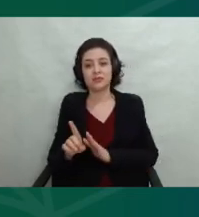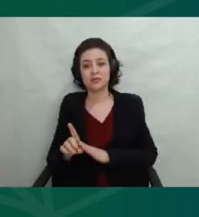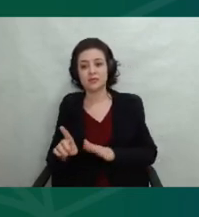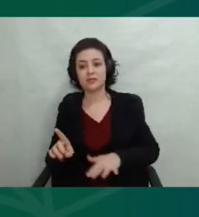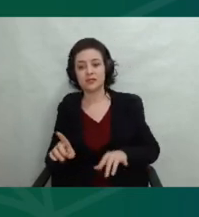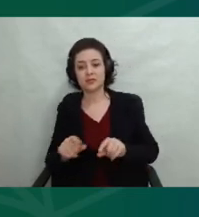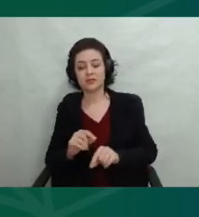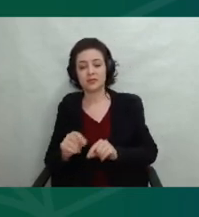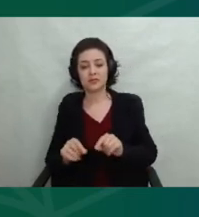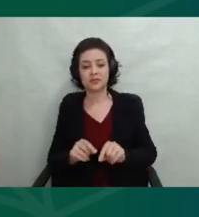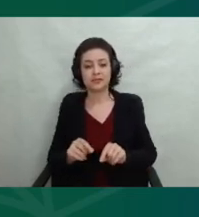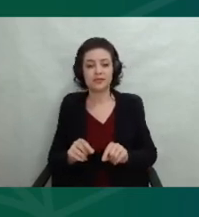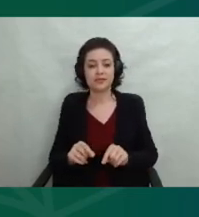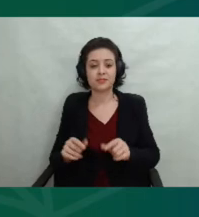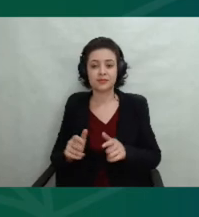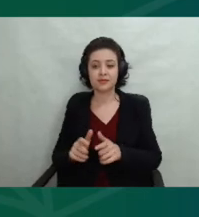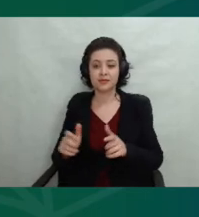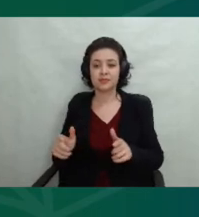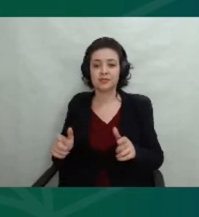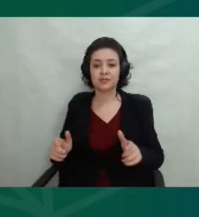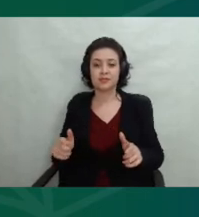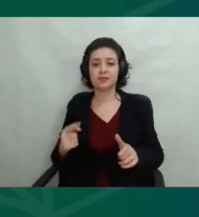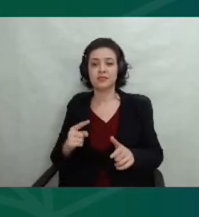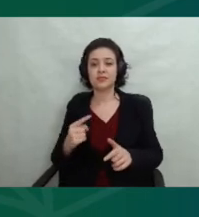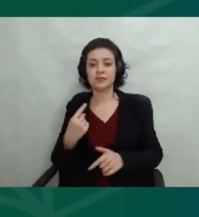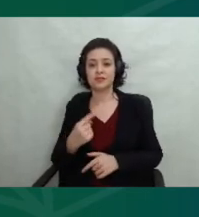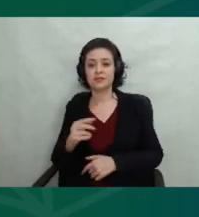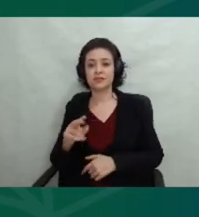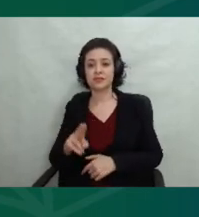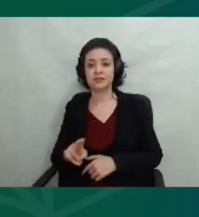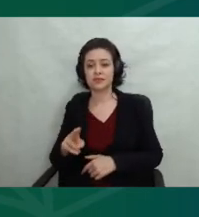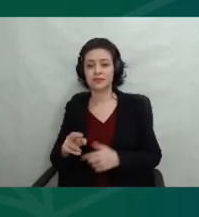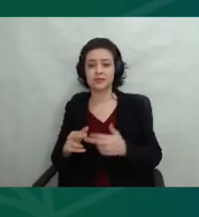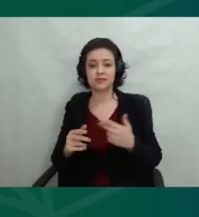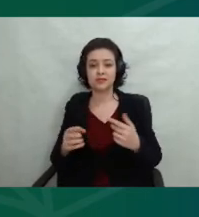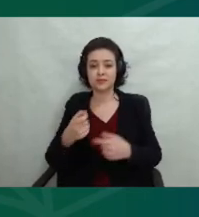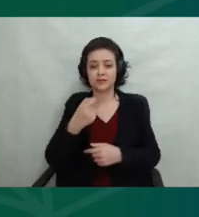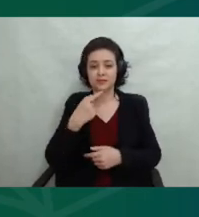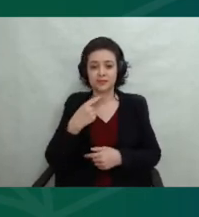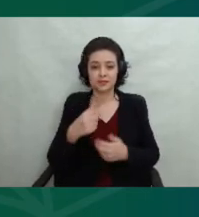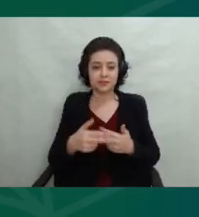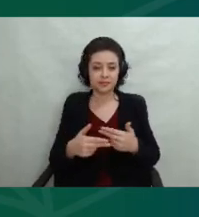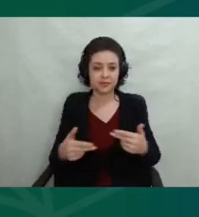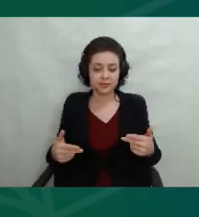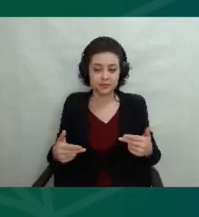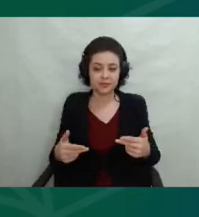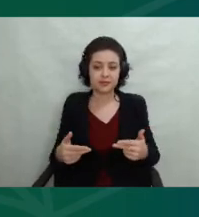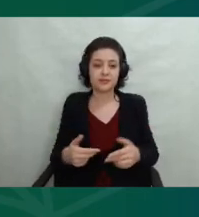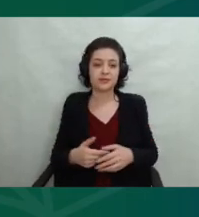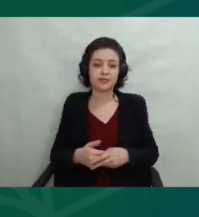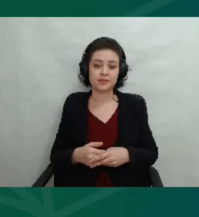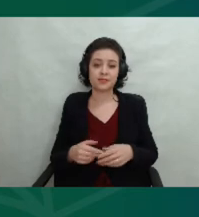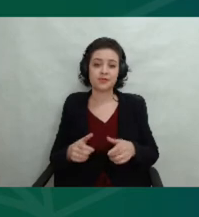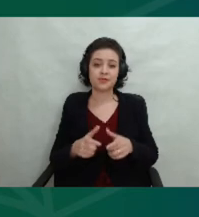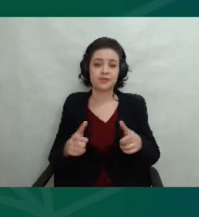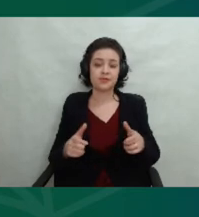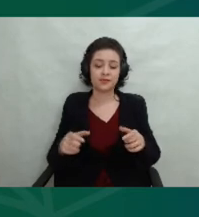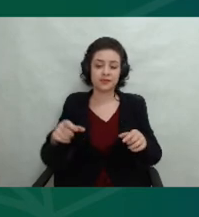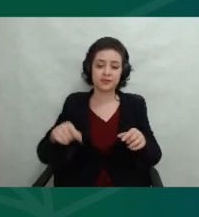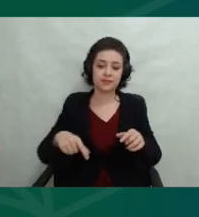grande parte daquilo que nós consumimos não são, grande parte não é usada, e muitos desses fármacos também